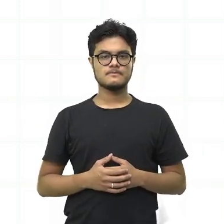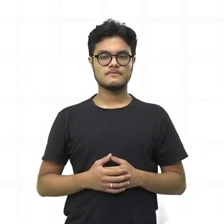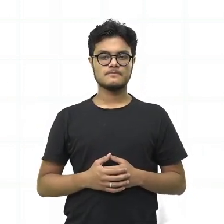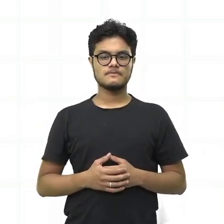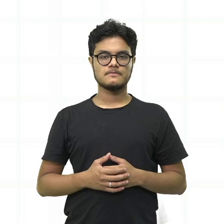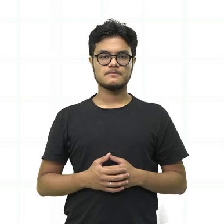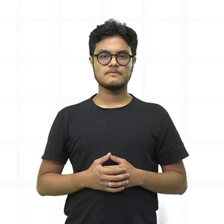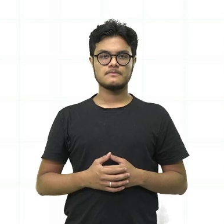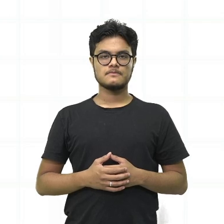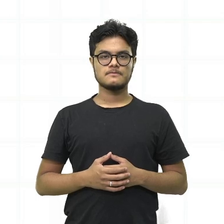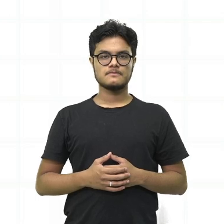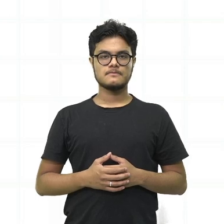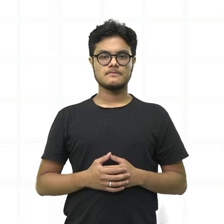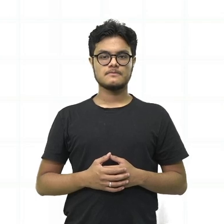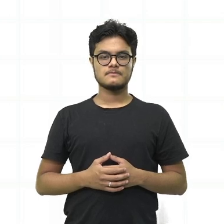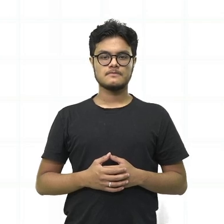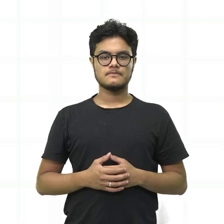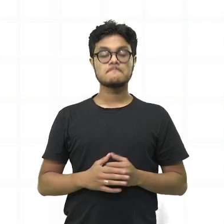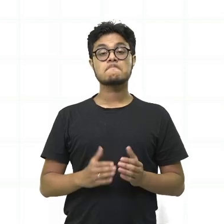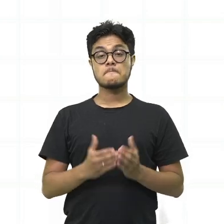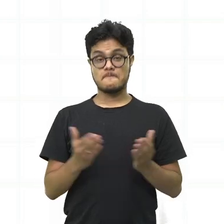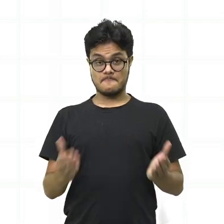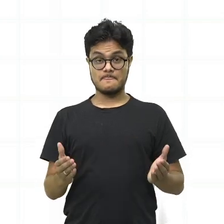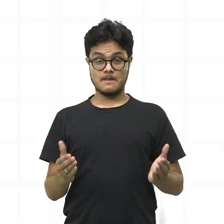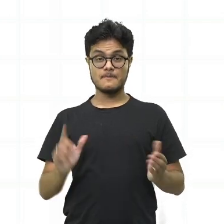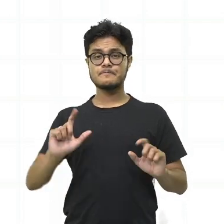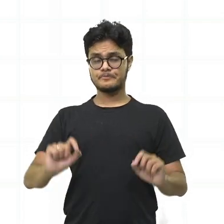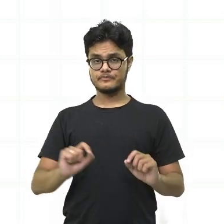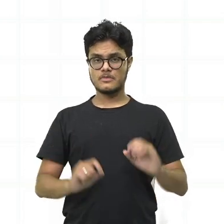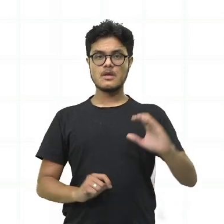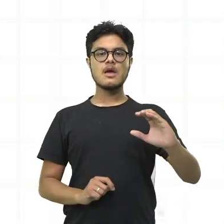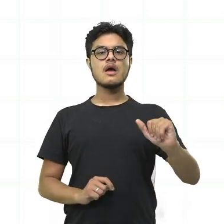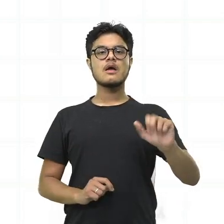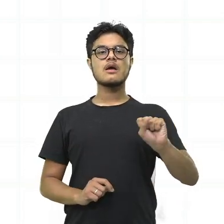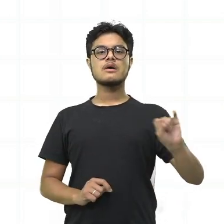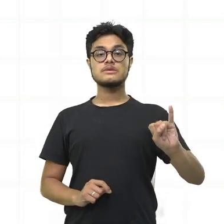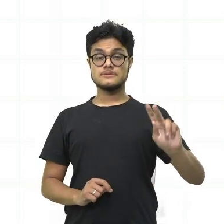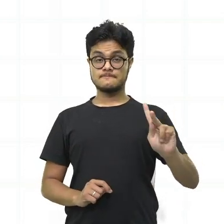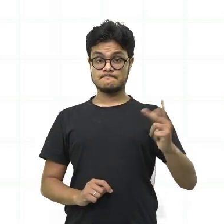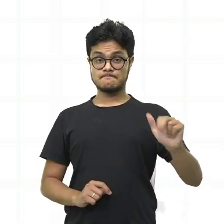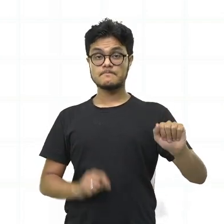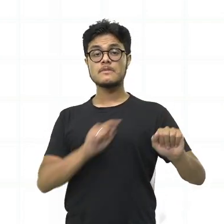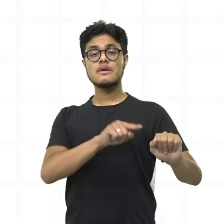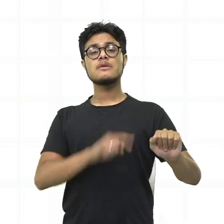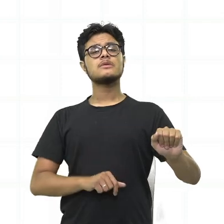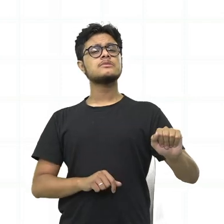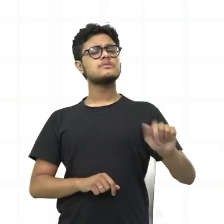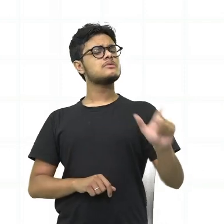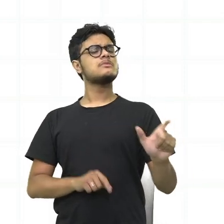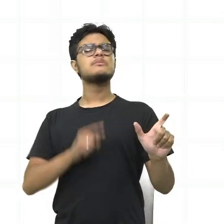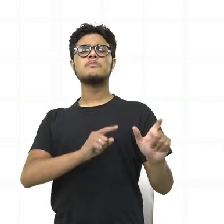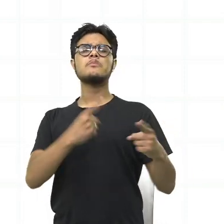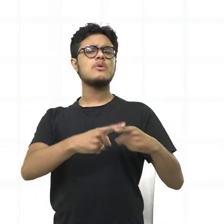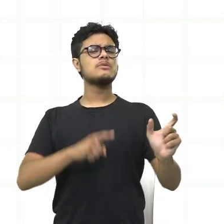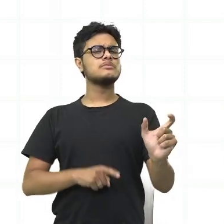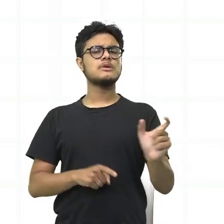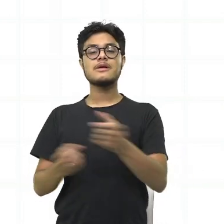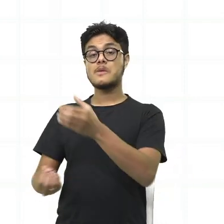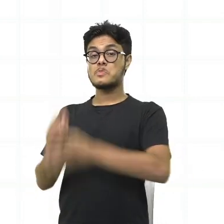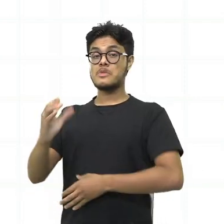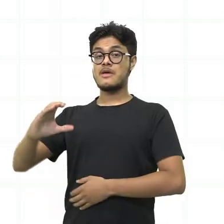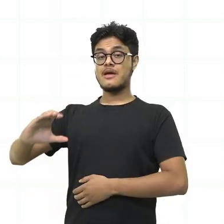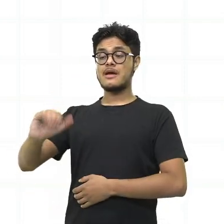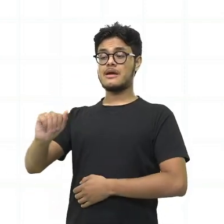Casa, casinha. A palavra casinha se originou de que palavra? Da palavra casa. É igual quando eu digo